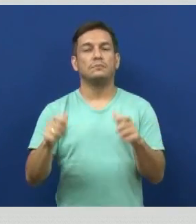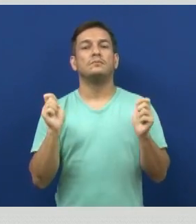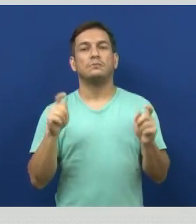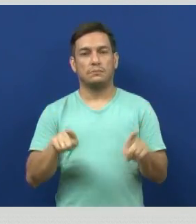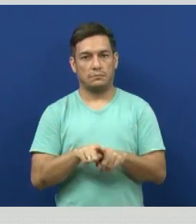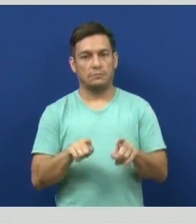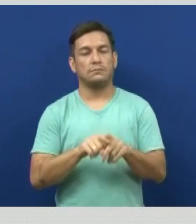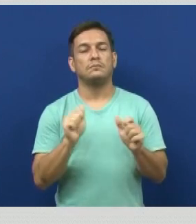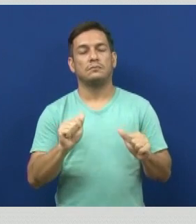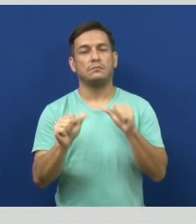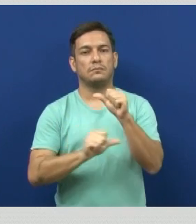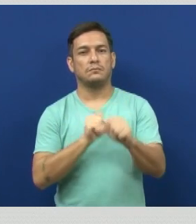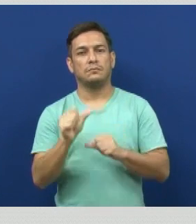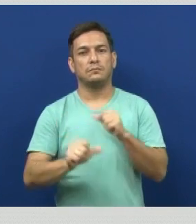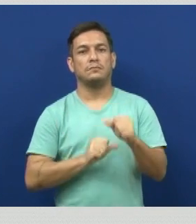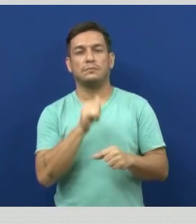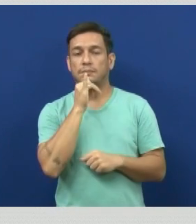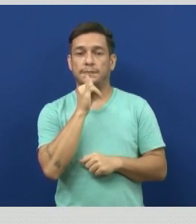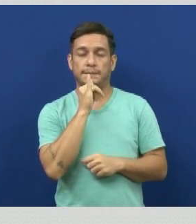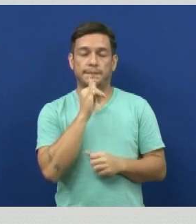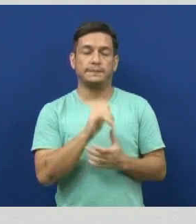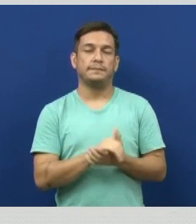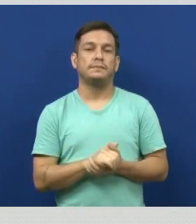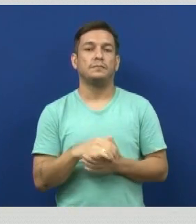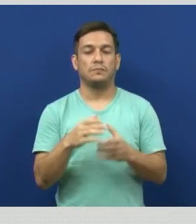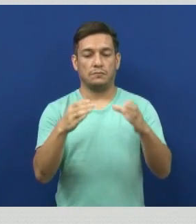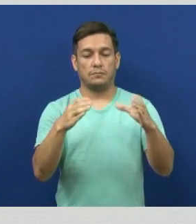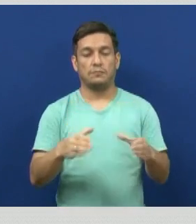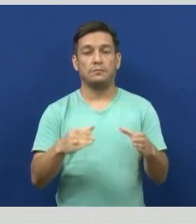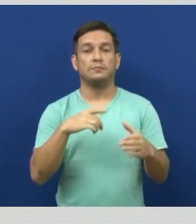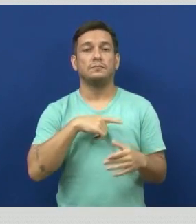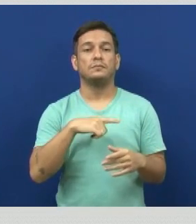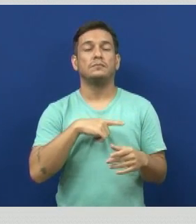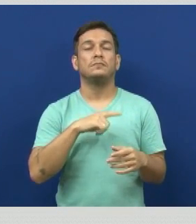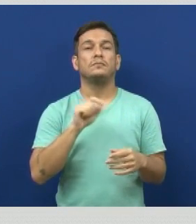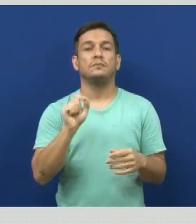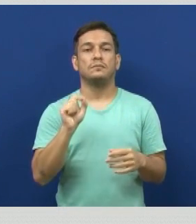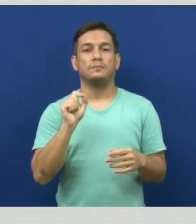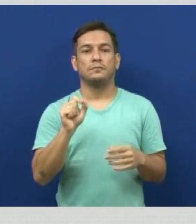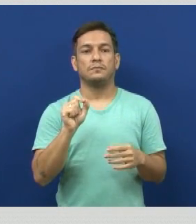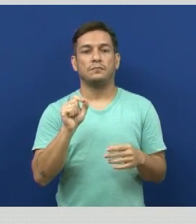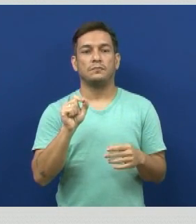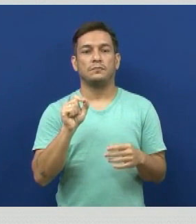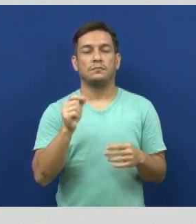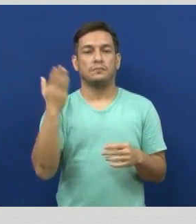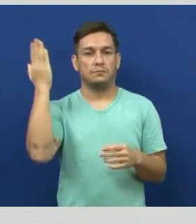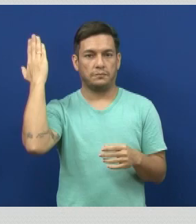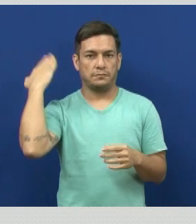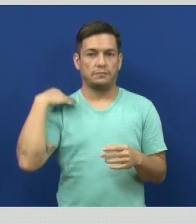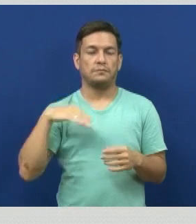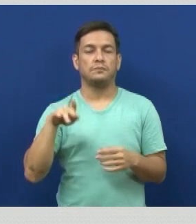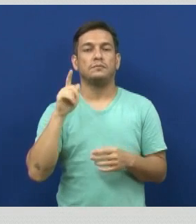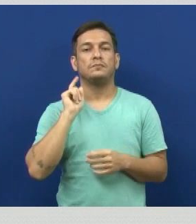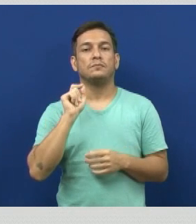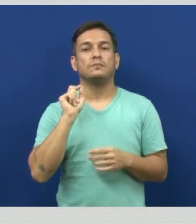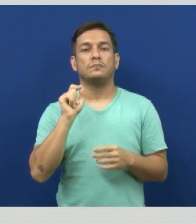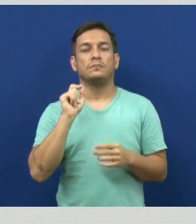de formas e funções. Por exemplo, um bairro que tenha tido no passado a